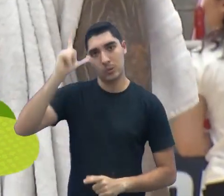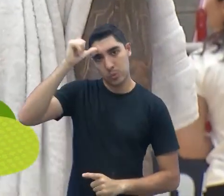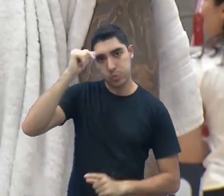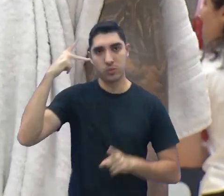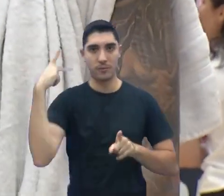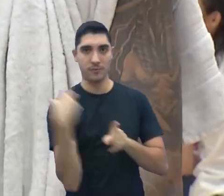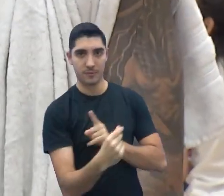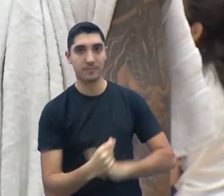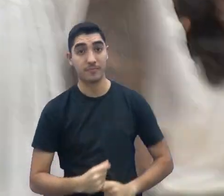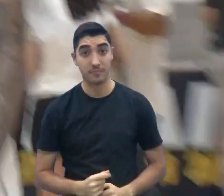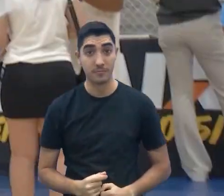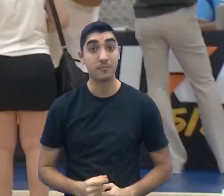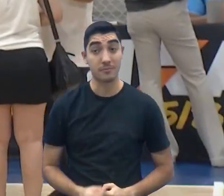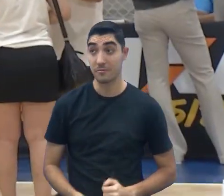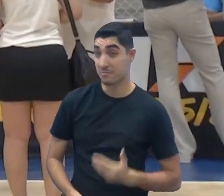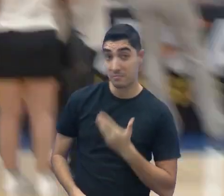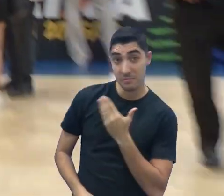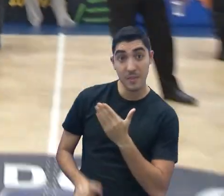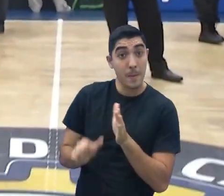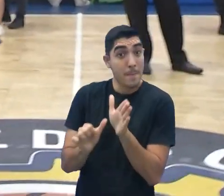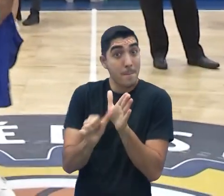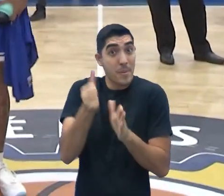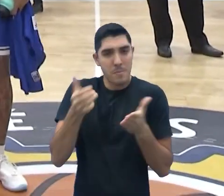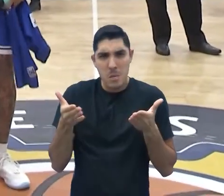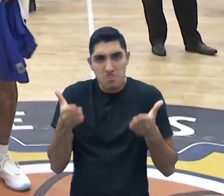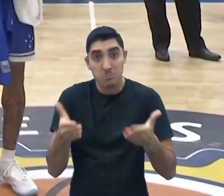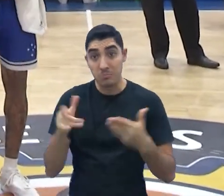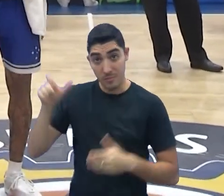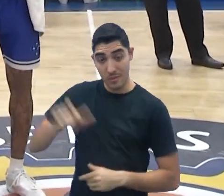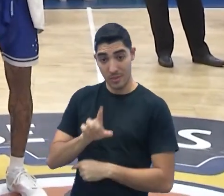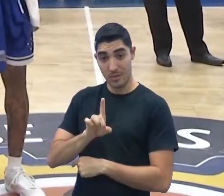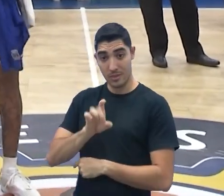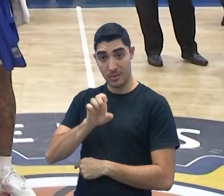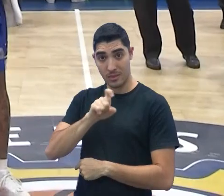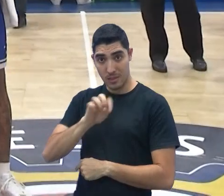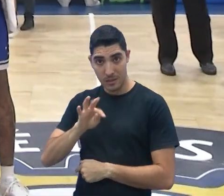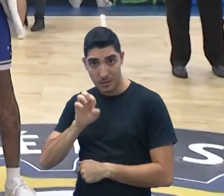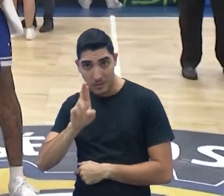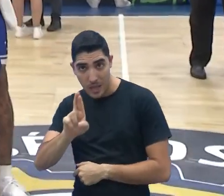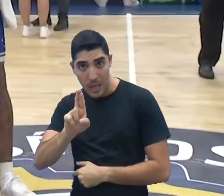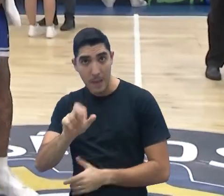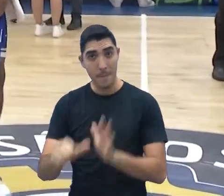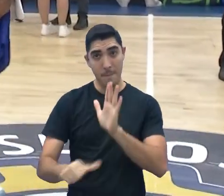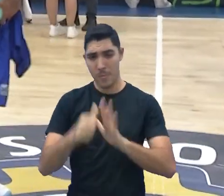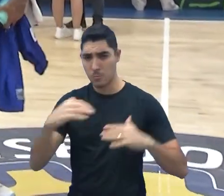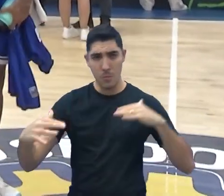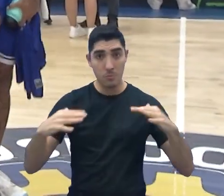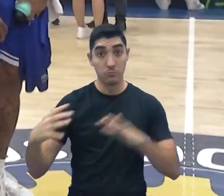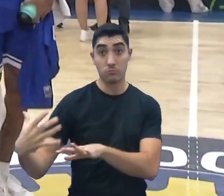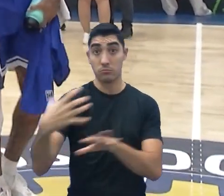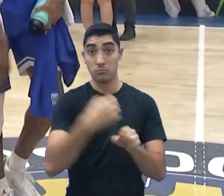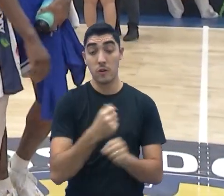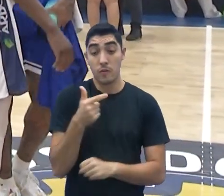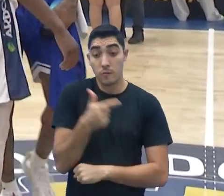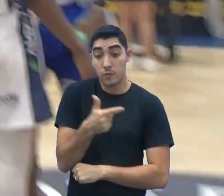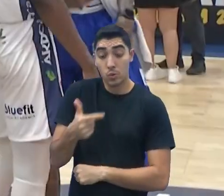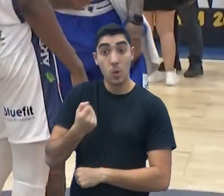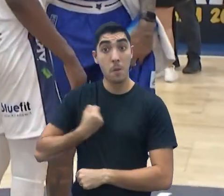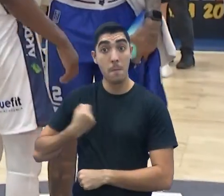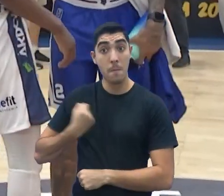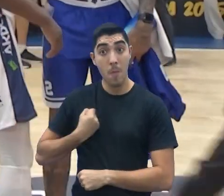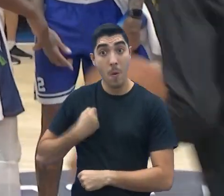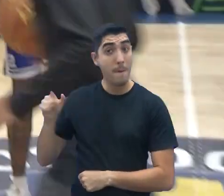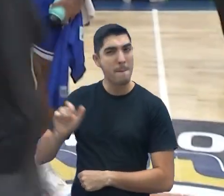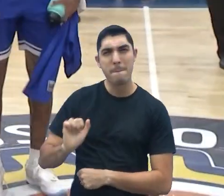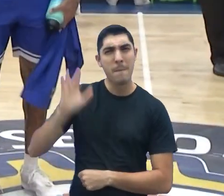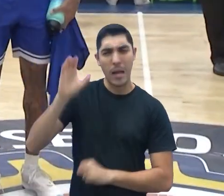de visitas daqueles. Dexter McClanahan, em sua estreia, anotou 22 pontos, foi o cestinha do jogo e